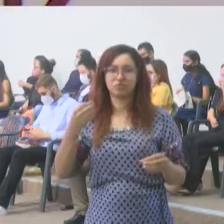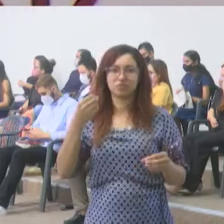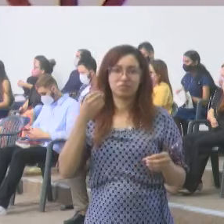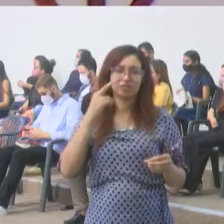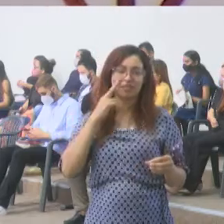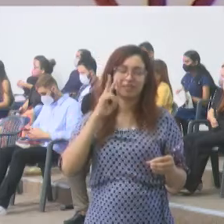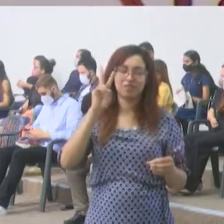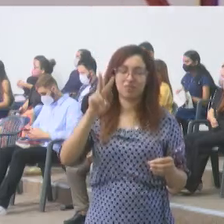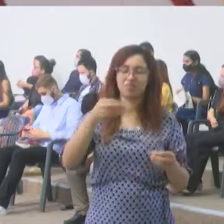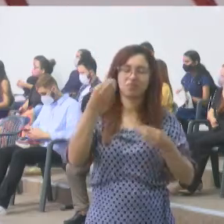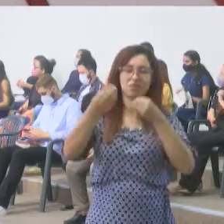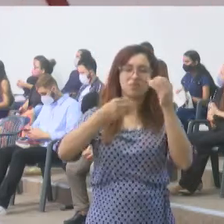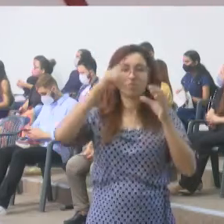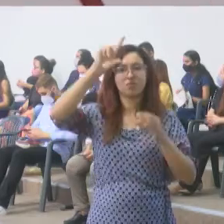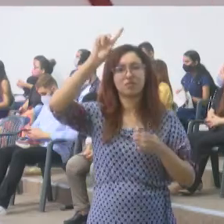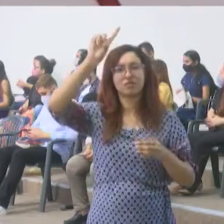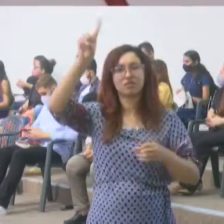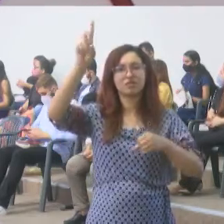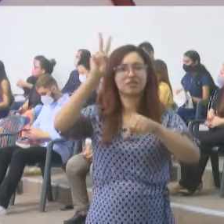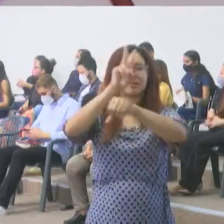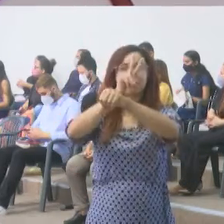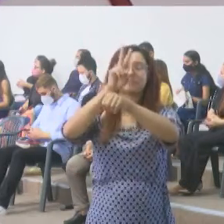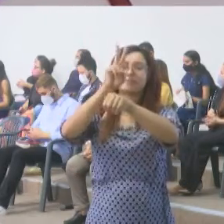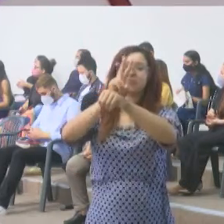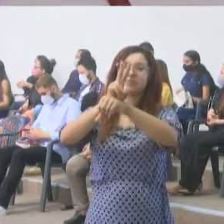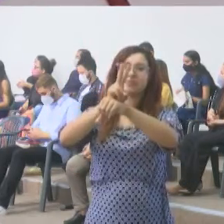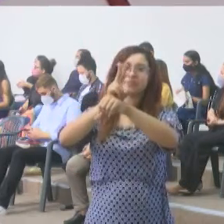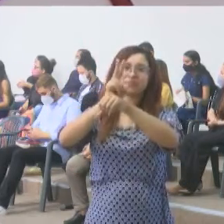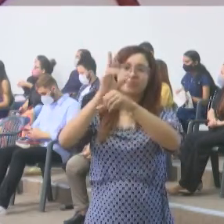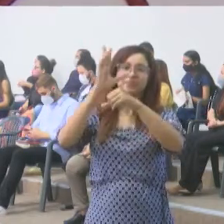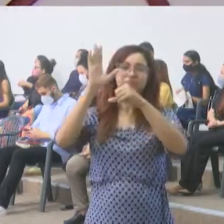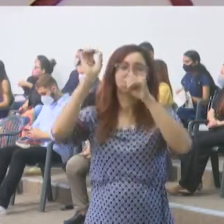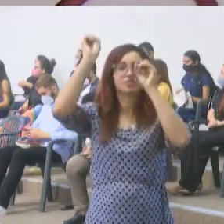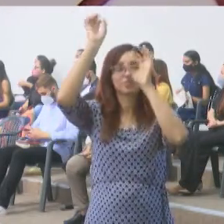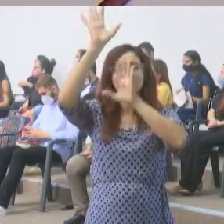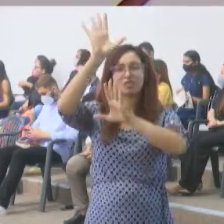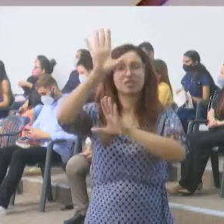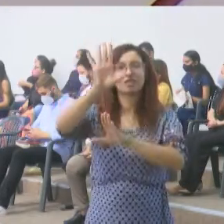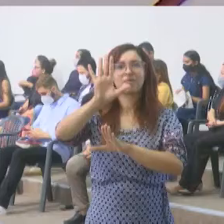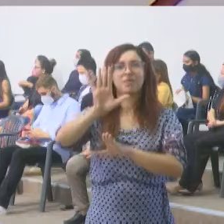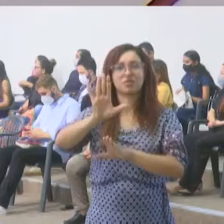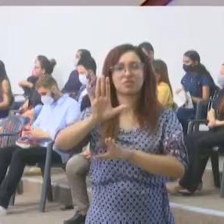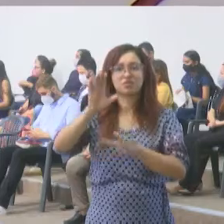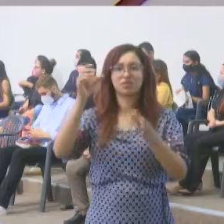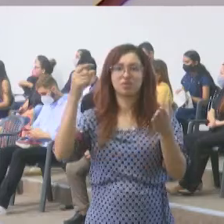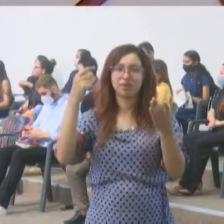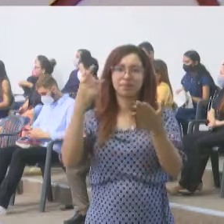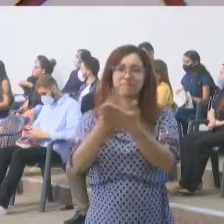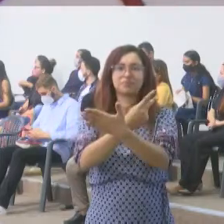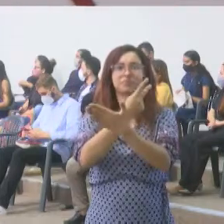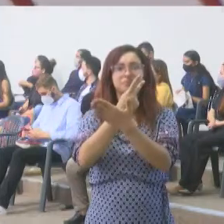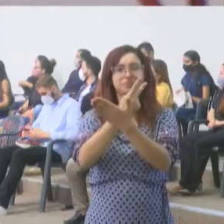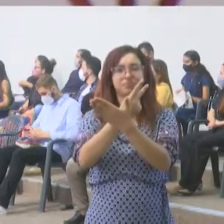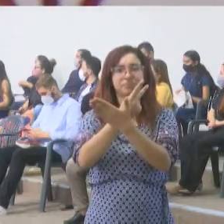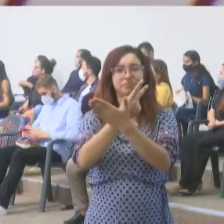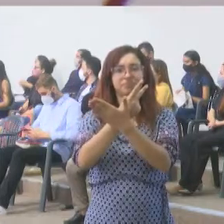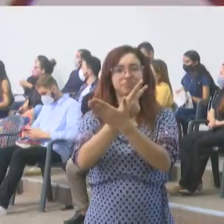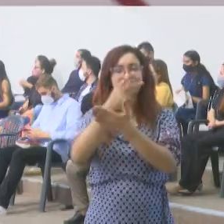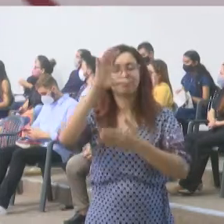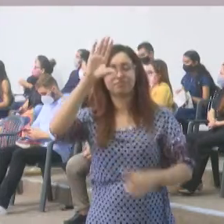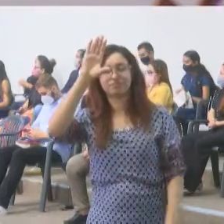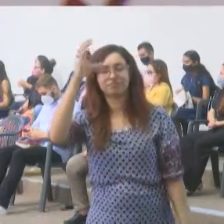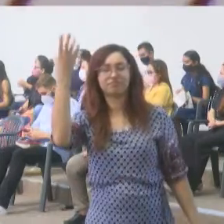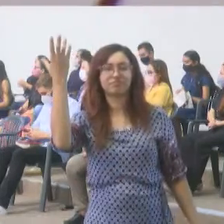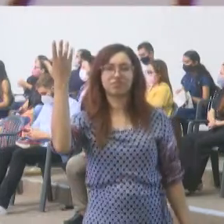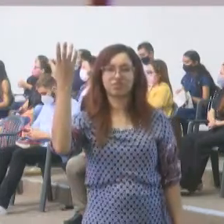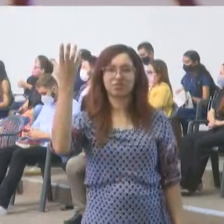ela se descreve todos os momentos do livro de Ruth. Boaz decide resolver a questão, ele sabia quem era o outro resgatador, ele vai para o portão